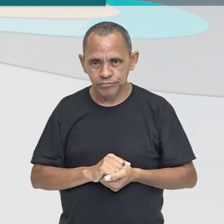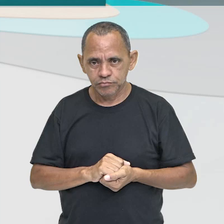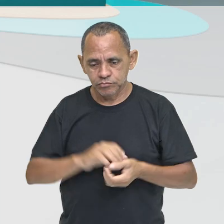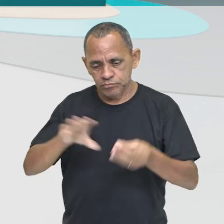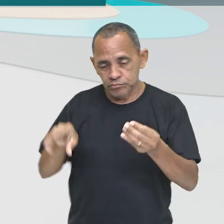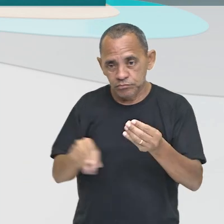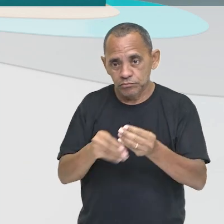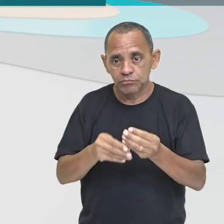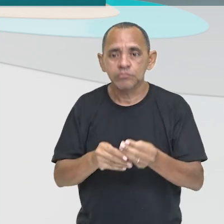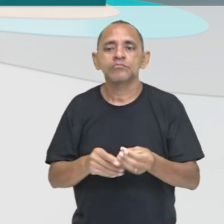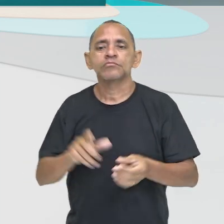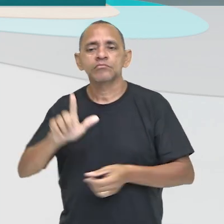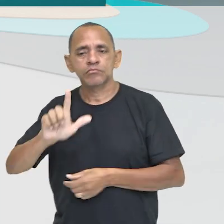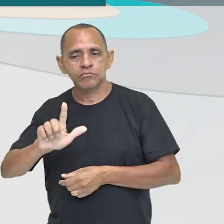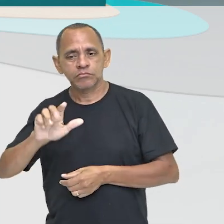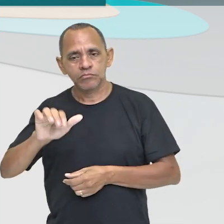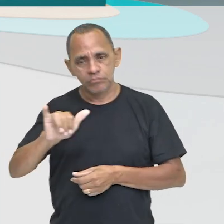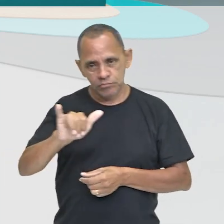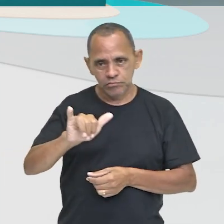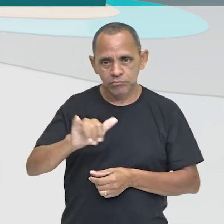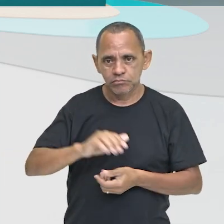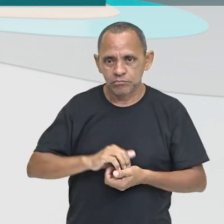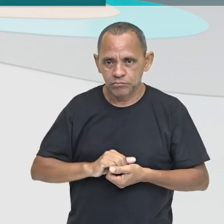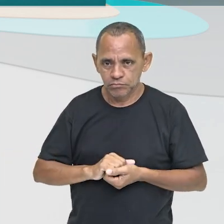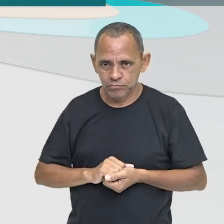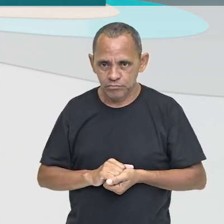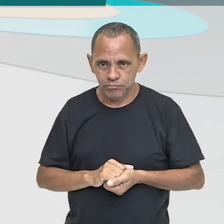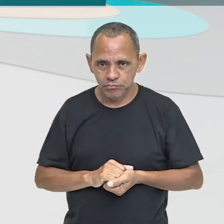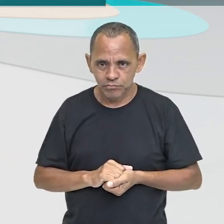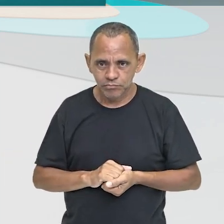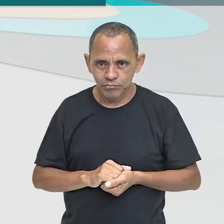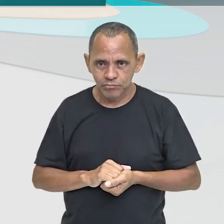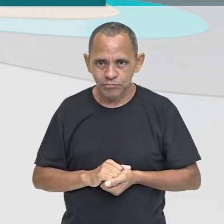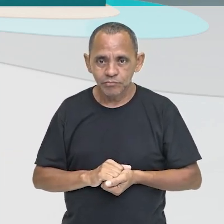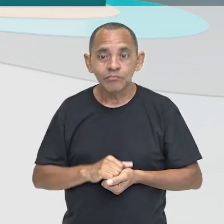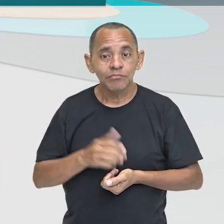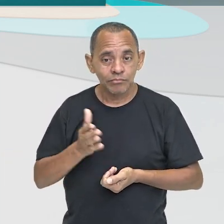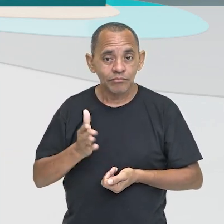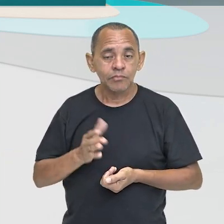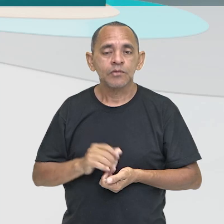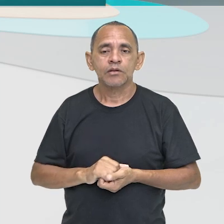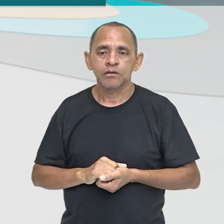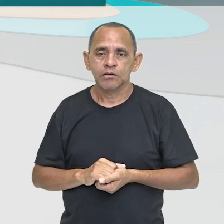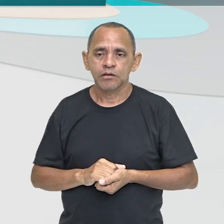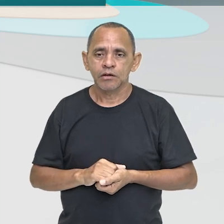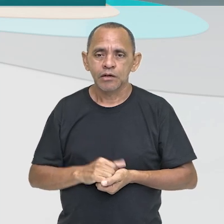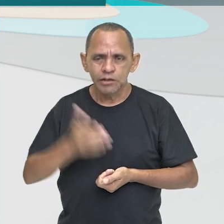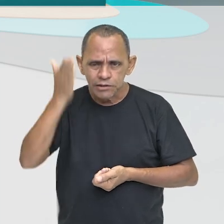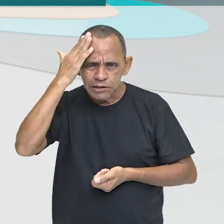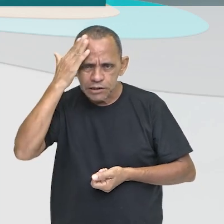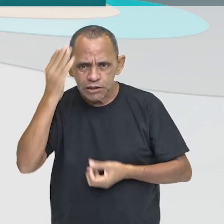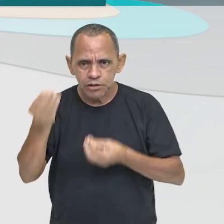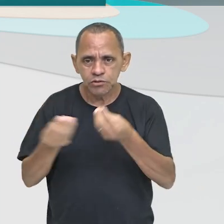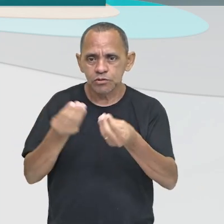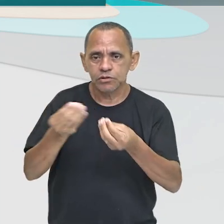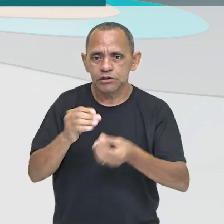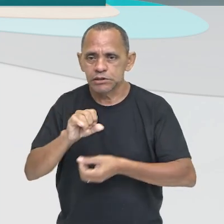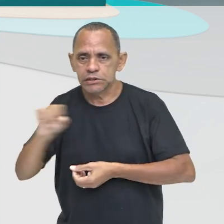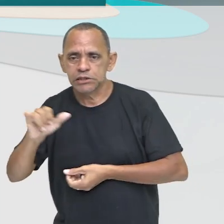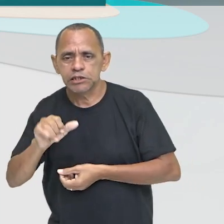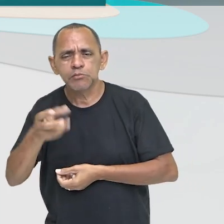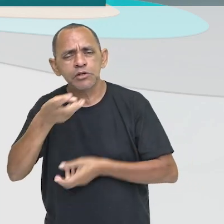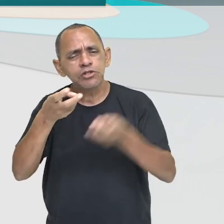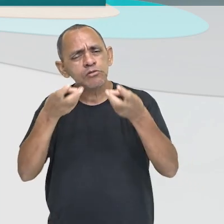slowly, lentamente. Perceberam? Então, depararam com a palavrinha em ly, já sabe que é uma grande chance deles serem